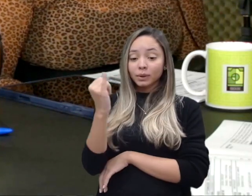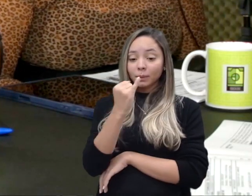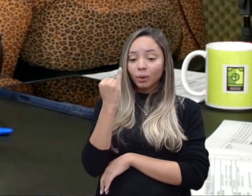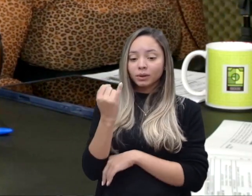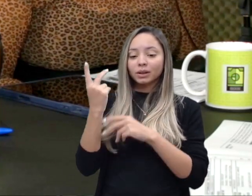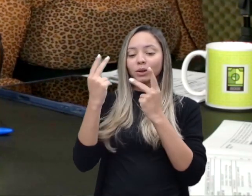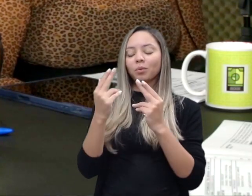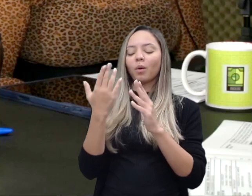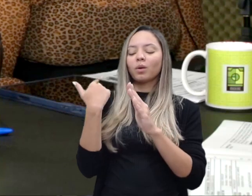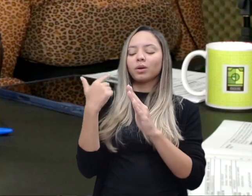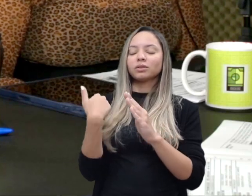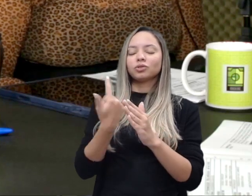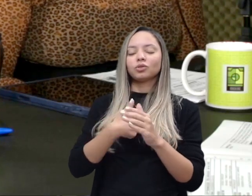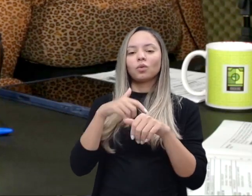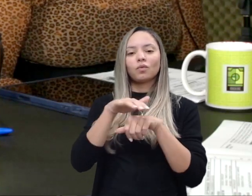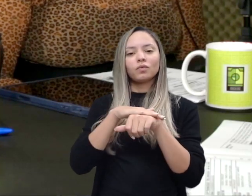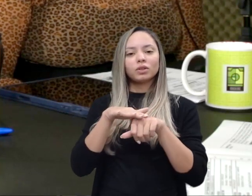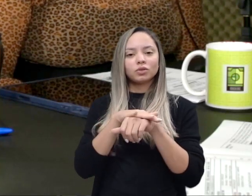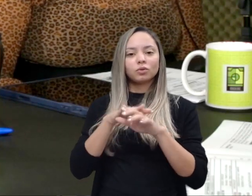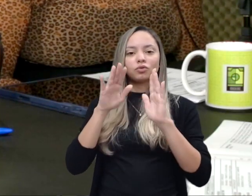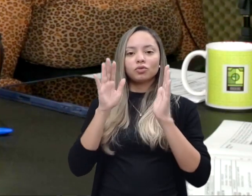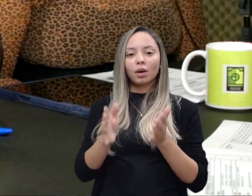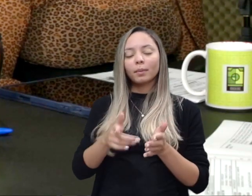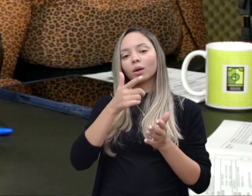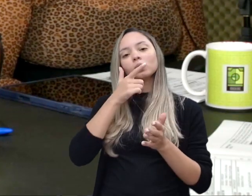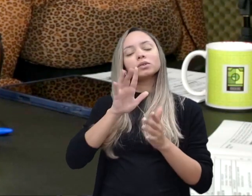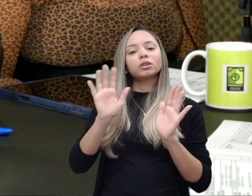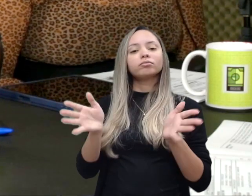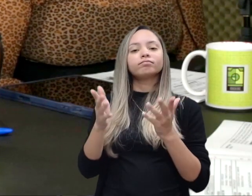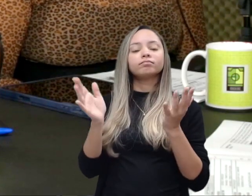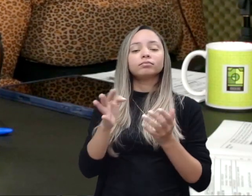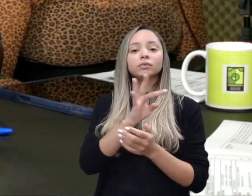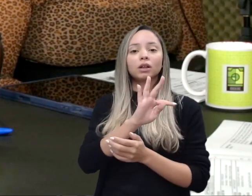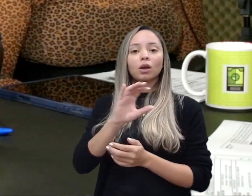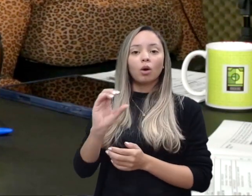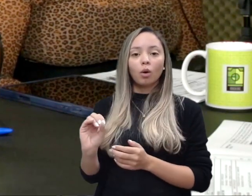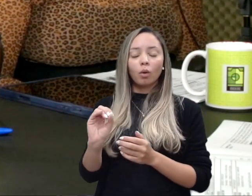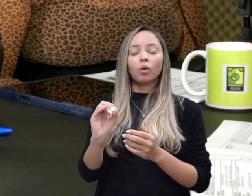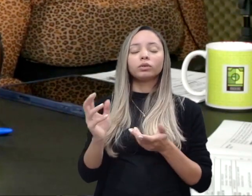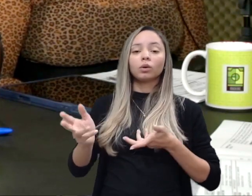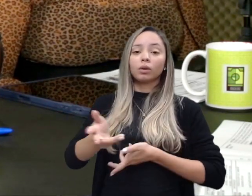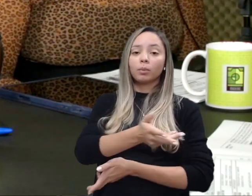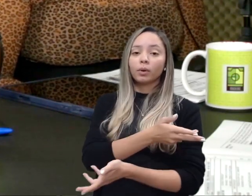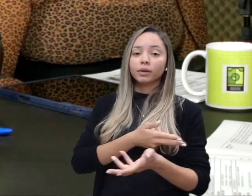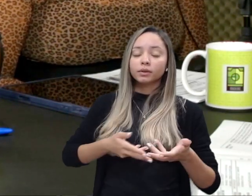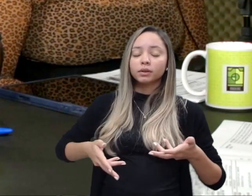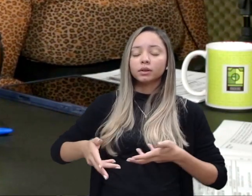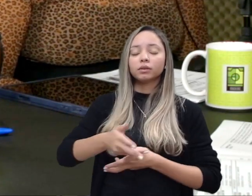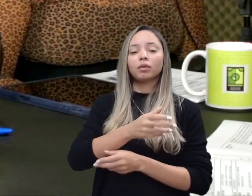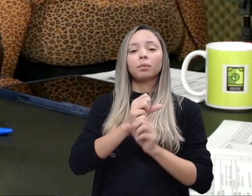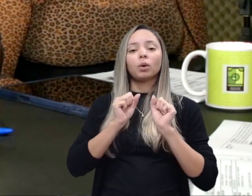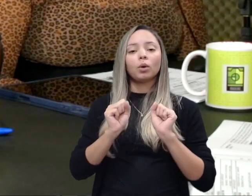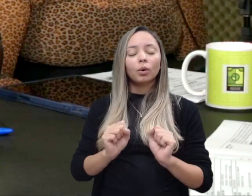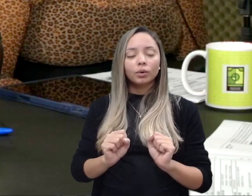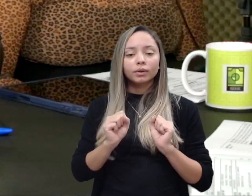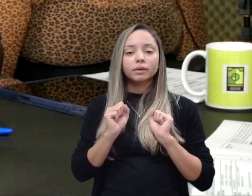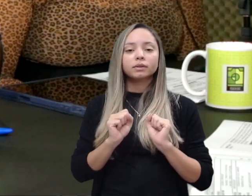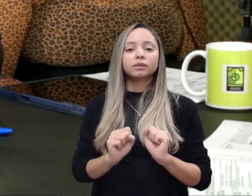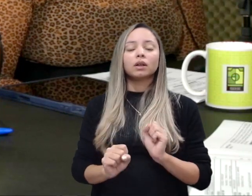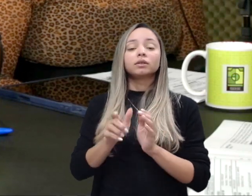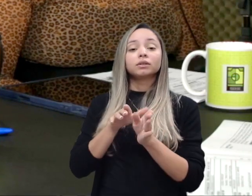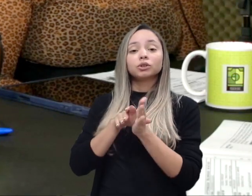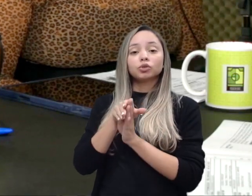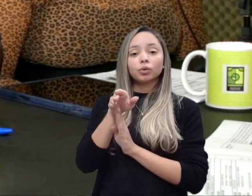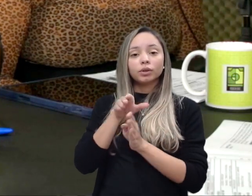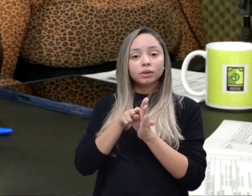um bocado aqui, para essa intervenção do TO, né, de forma colaborativa, seja essas assessorias,